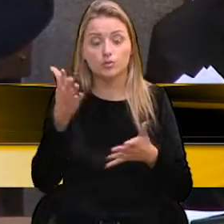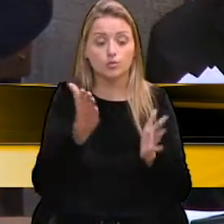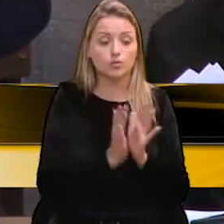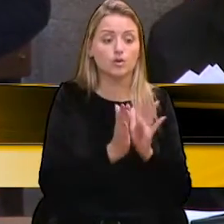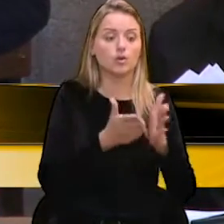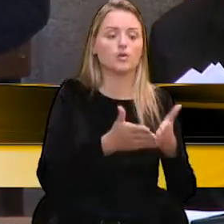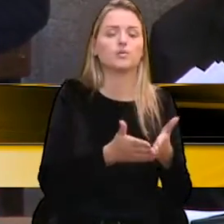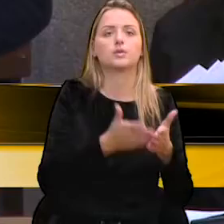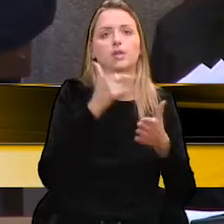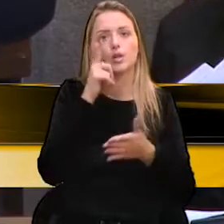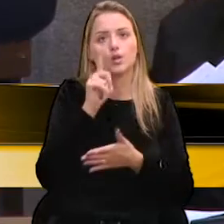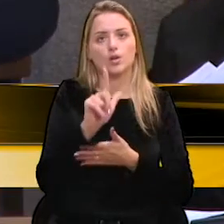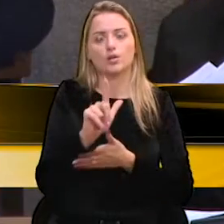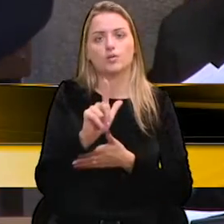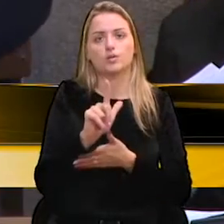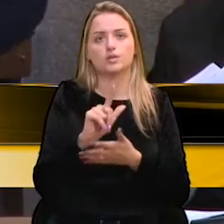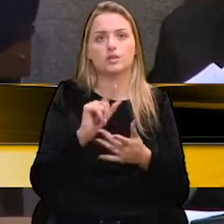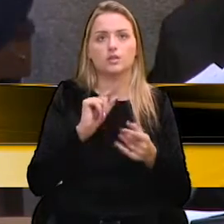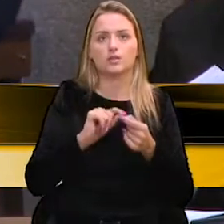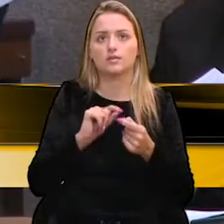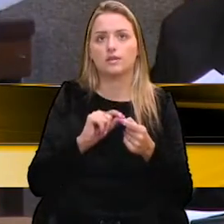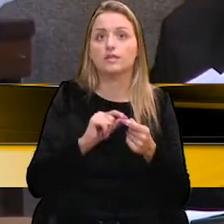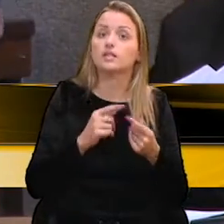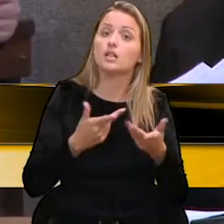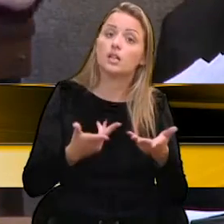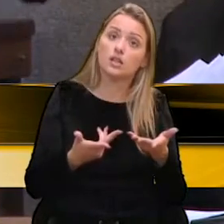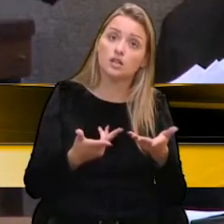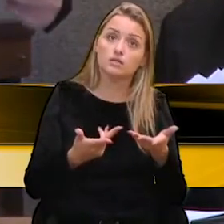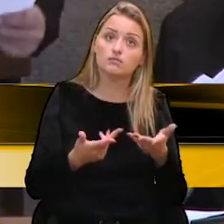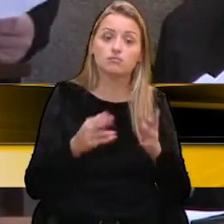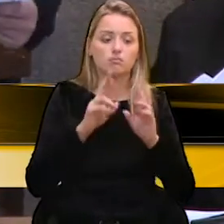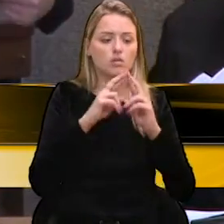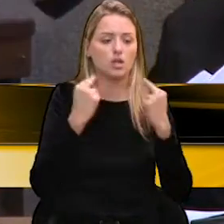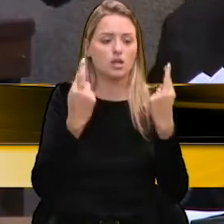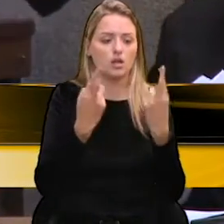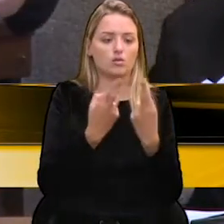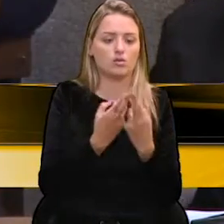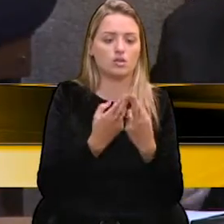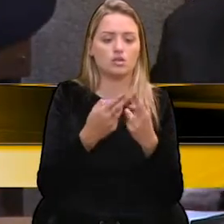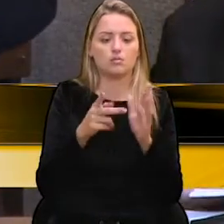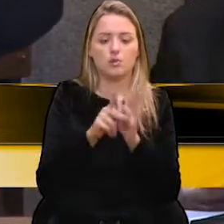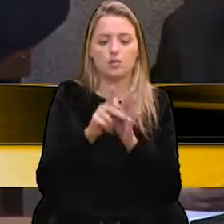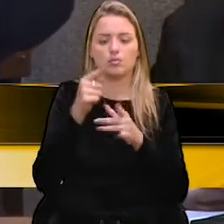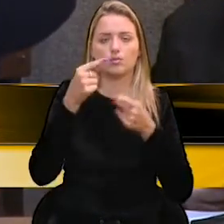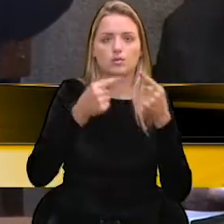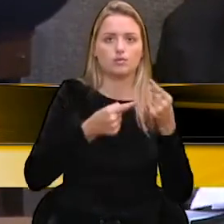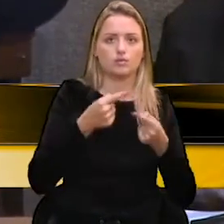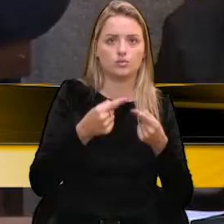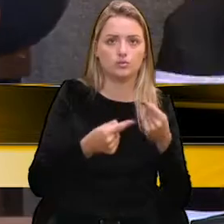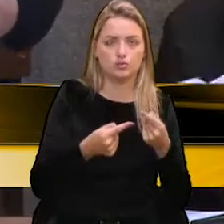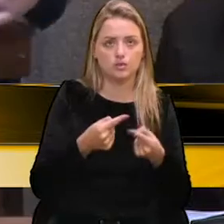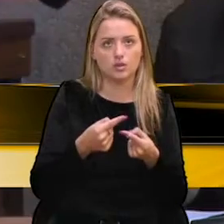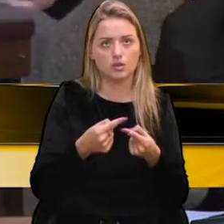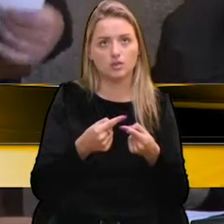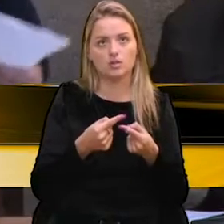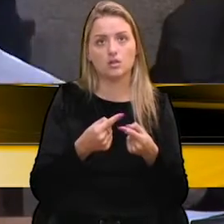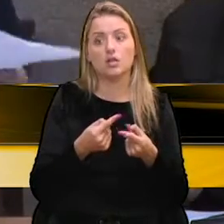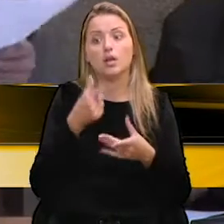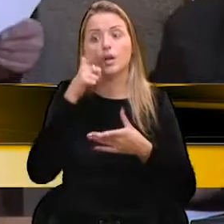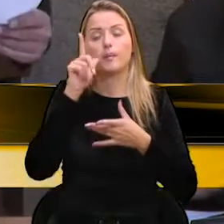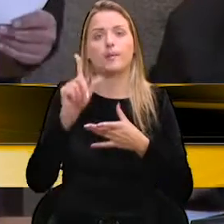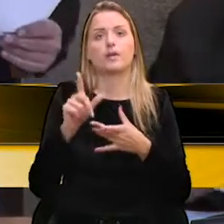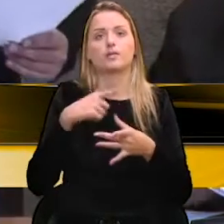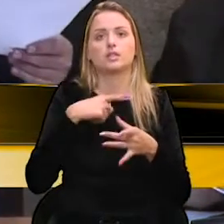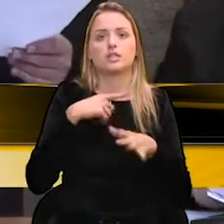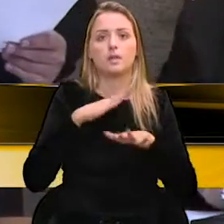comissão possa, de repente, fazer até uma reunião aí mais ampliada, ou até para poder reunir